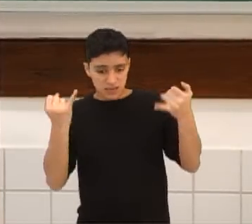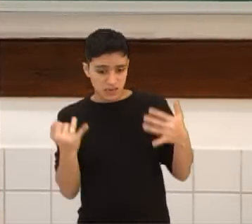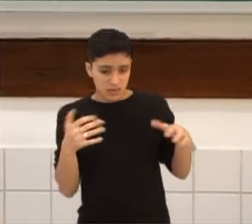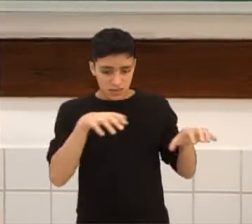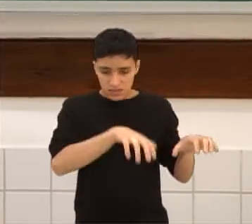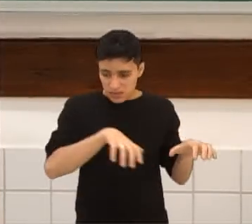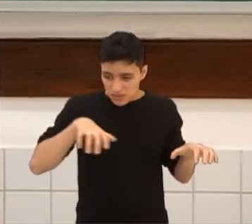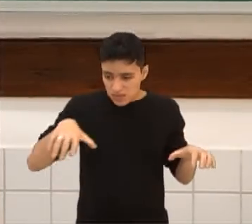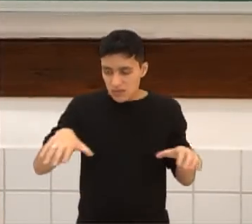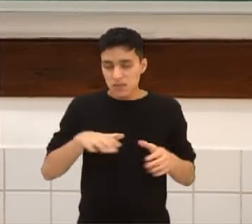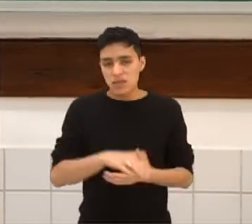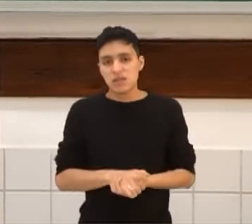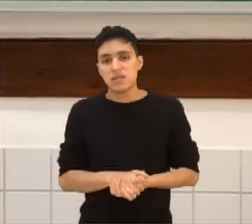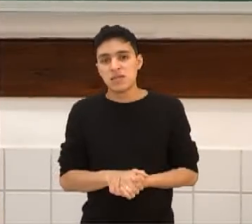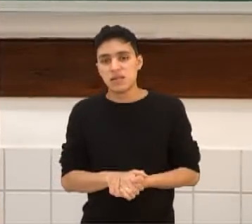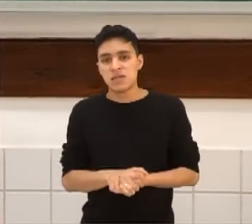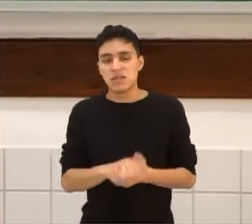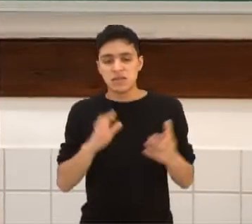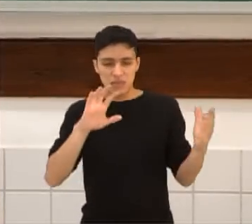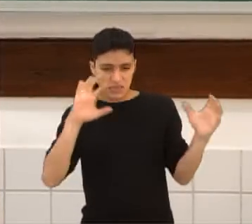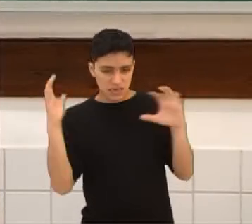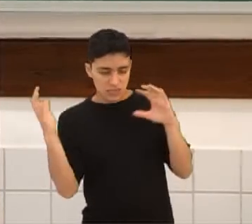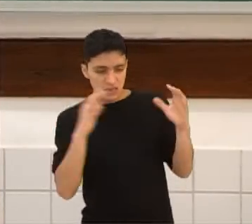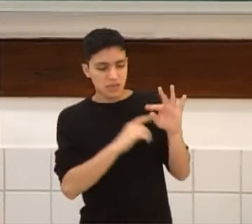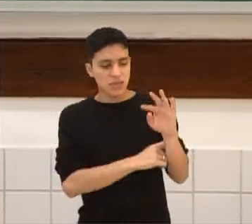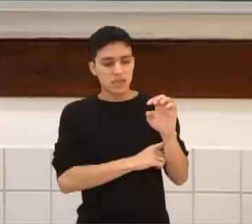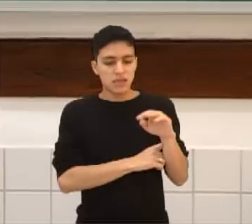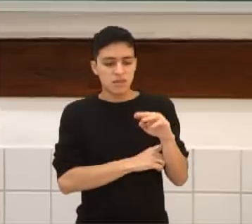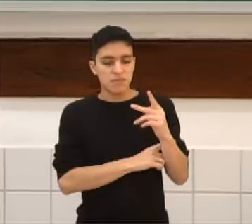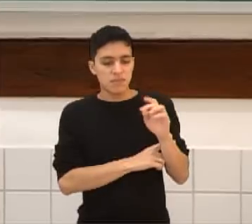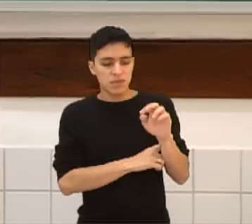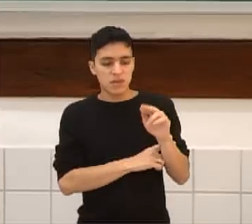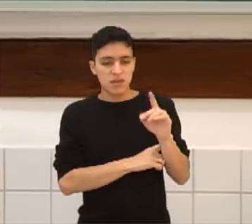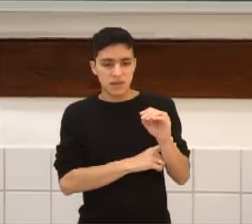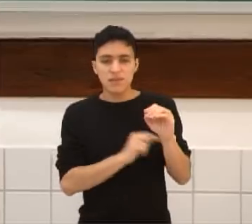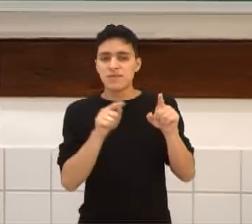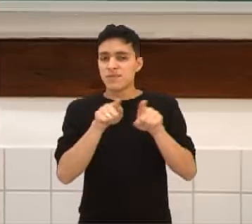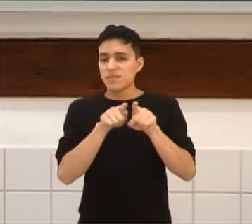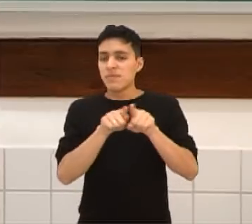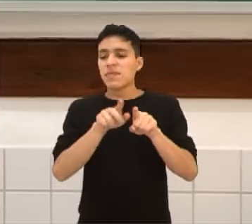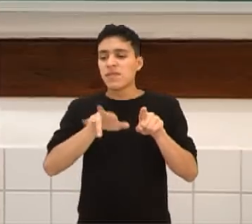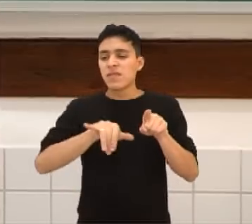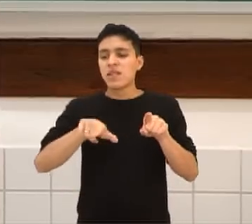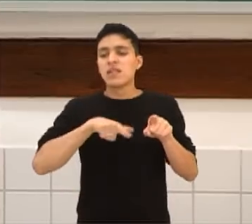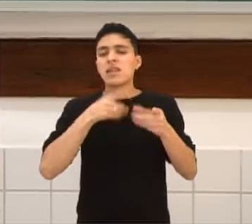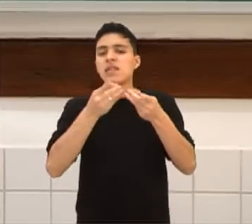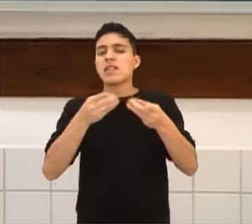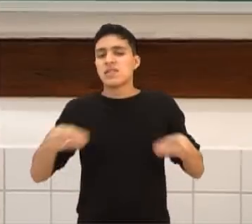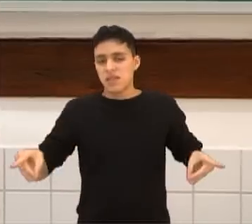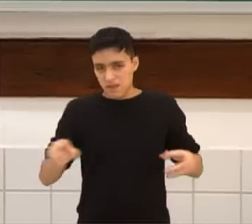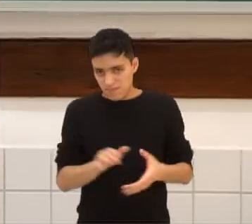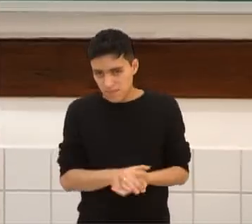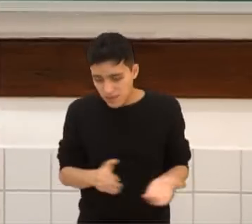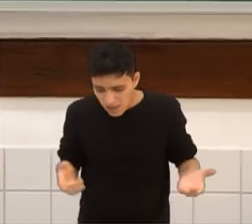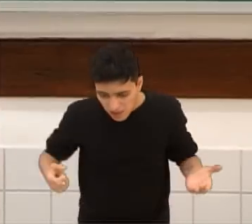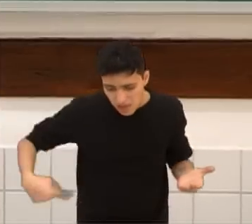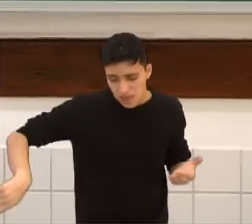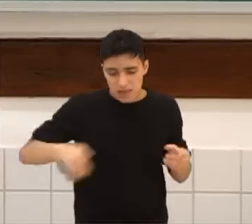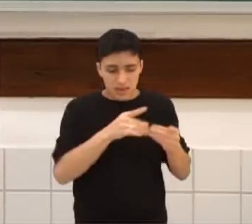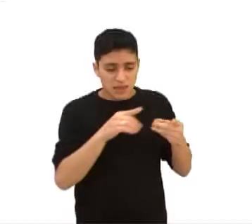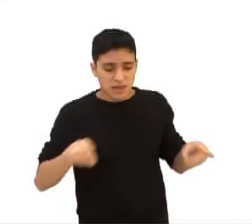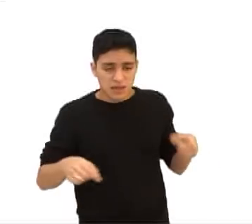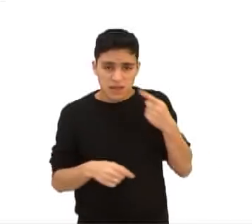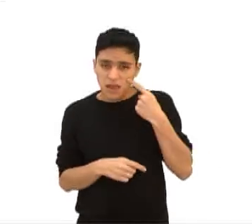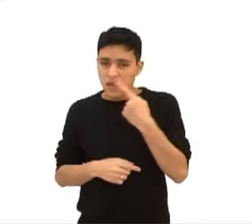regiões dos biomas de clima temperado, a gente também vai ter desertos, tá? Então esses desertos, olha ali,